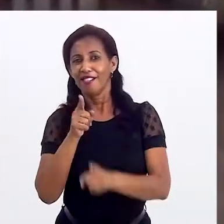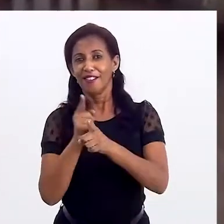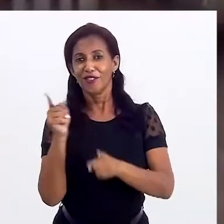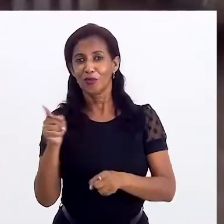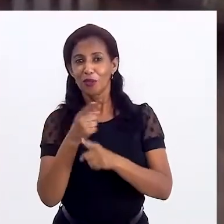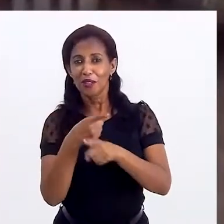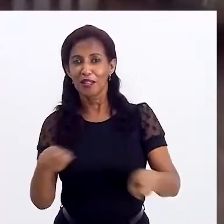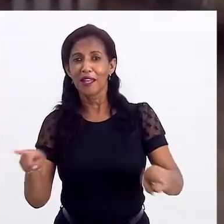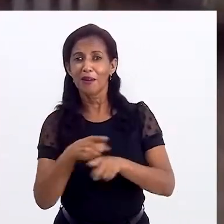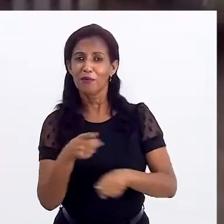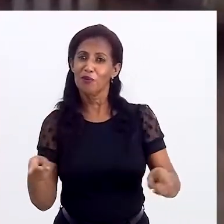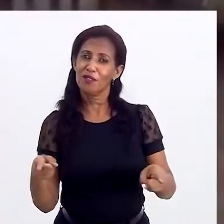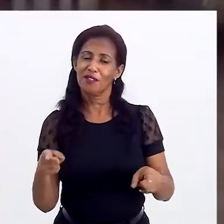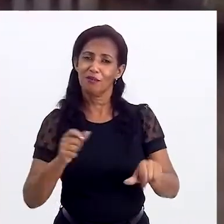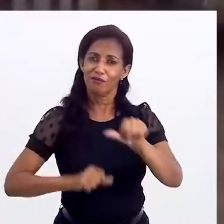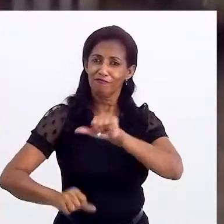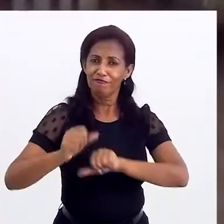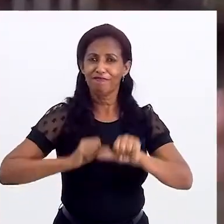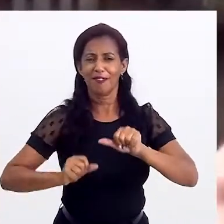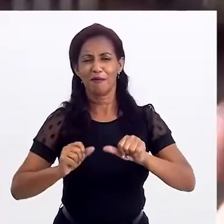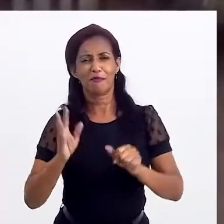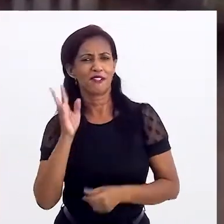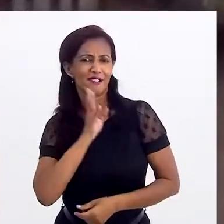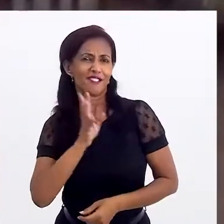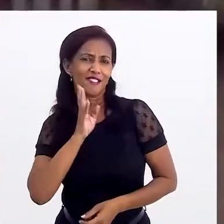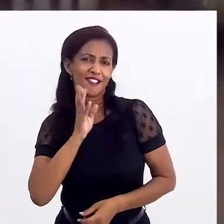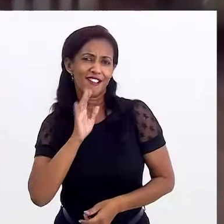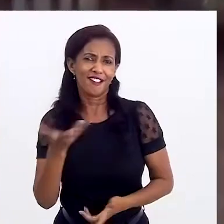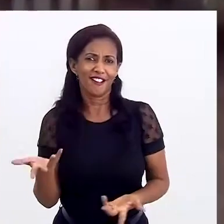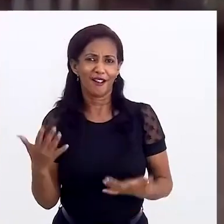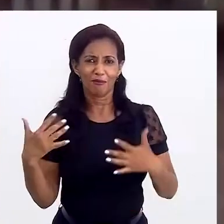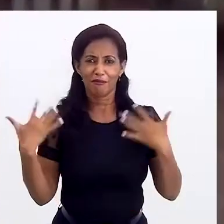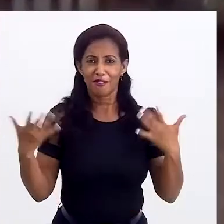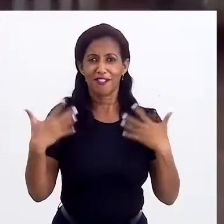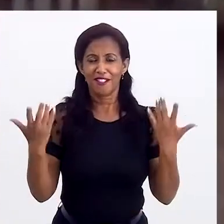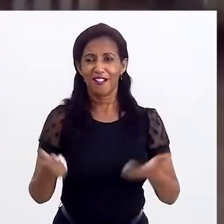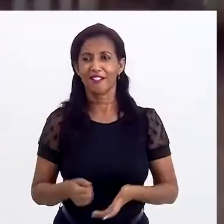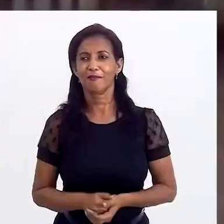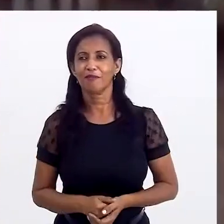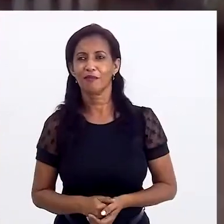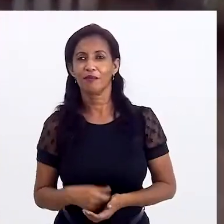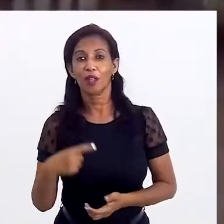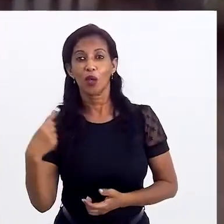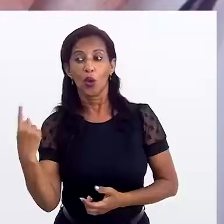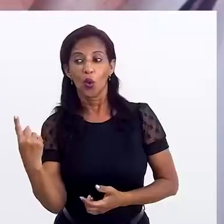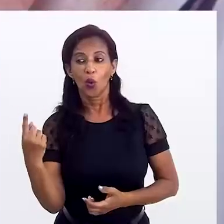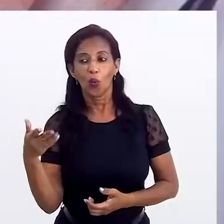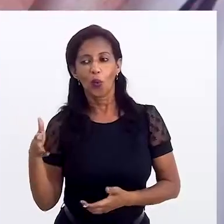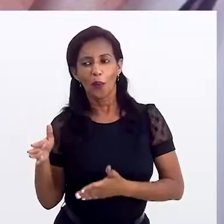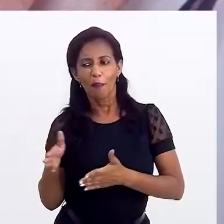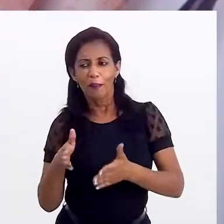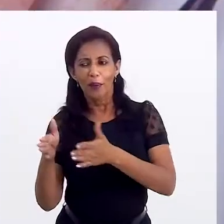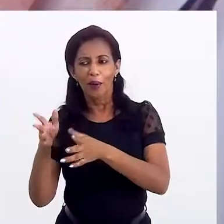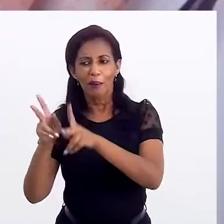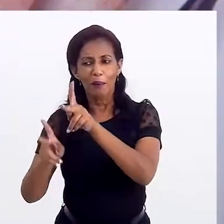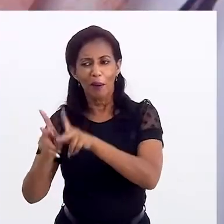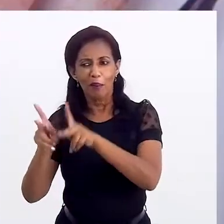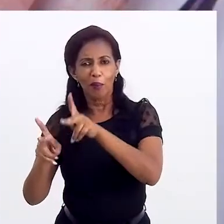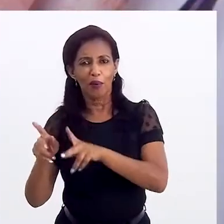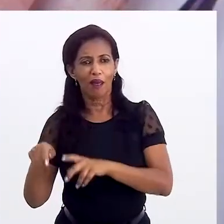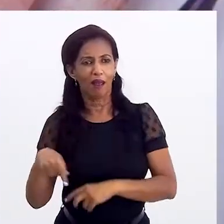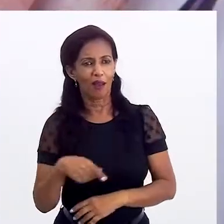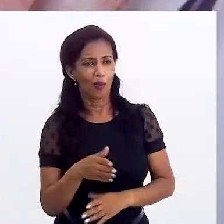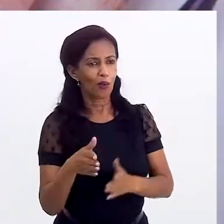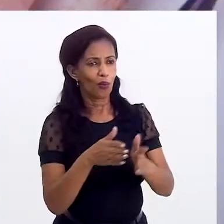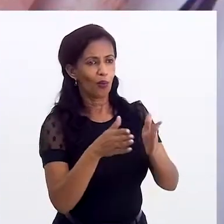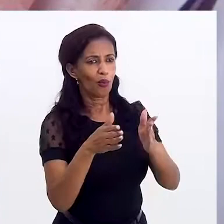também a descobrir que a música podia ser uma coisa divertida. Né? Verdade. Que interessante, verdade. Quer dizer, um pelo caminho mais